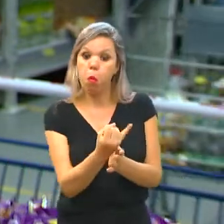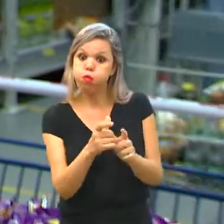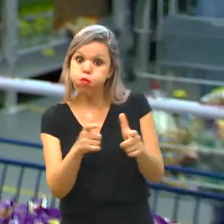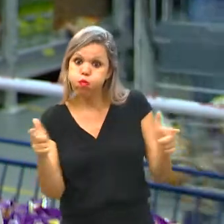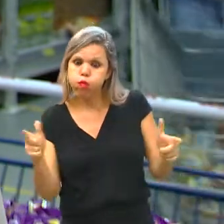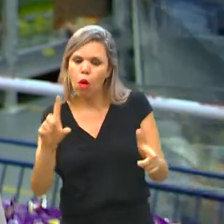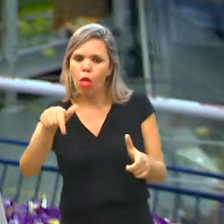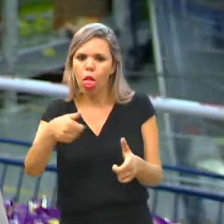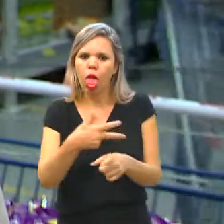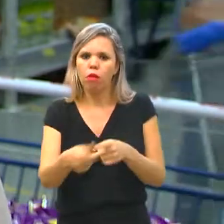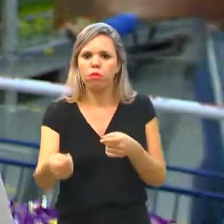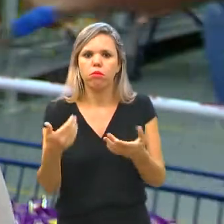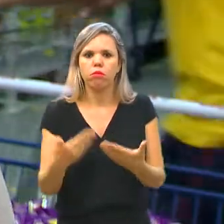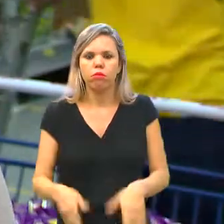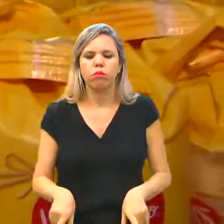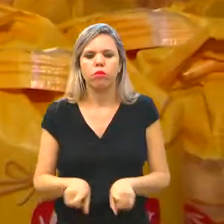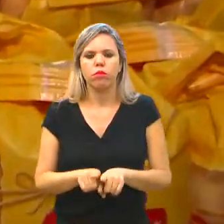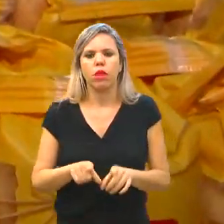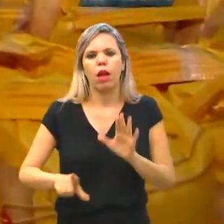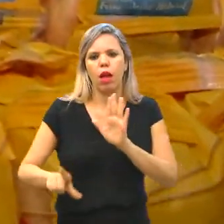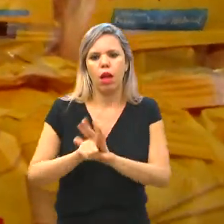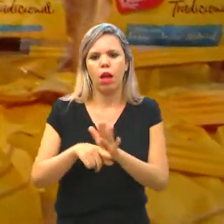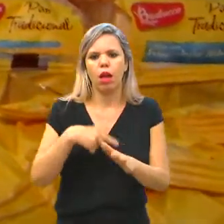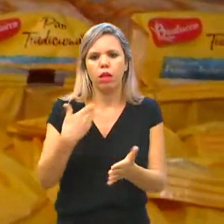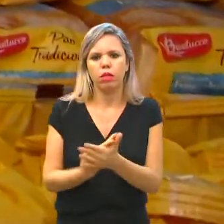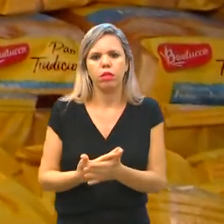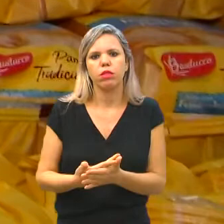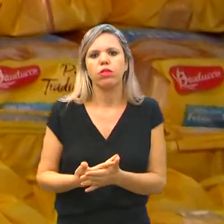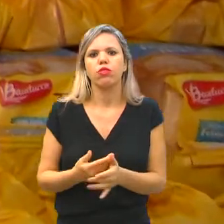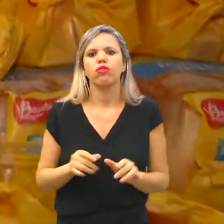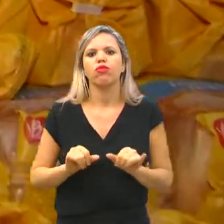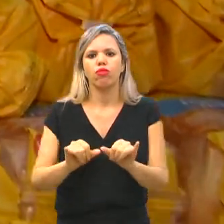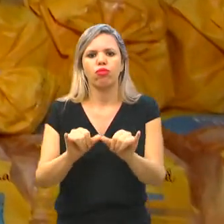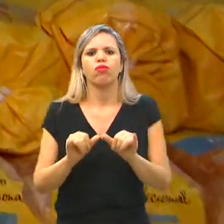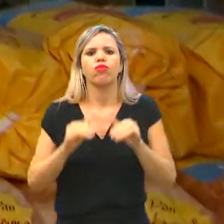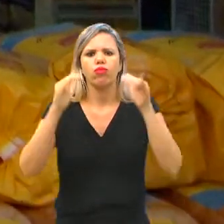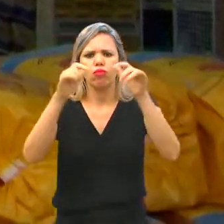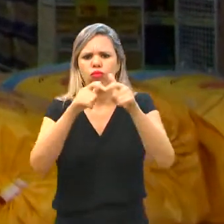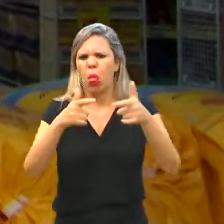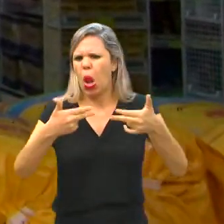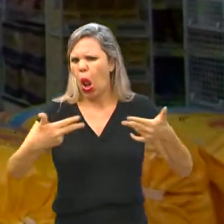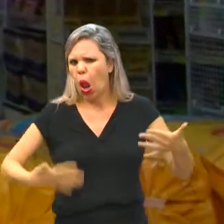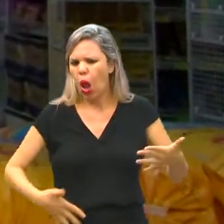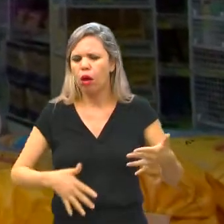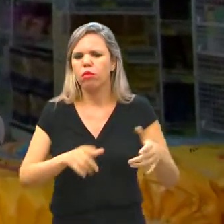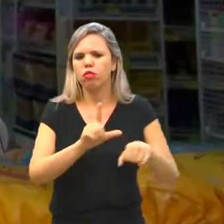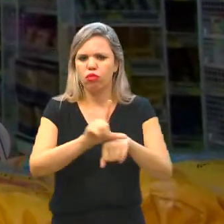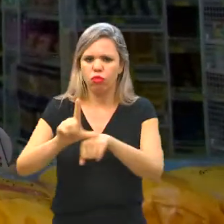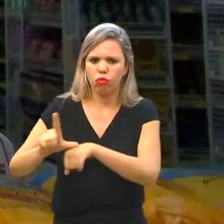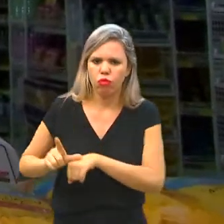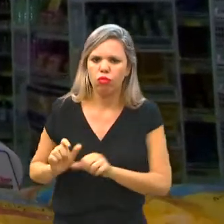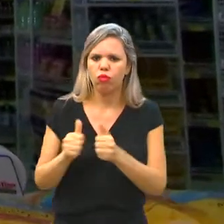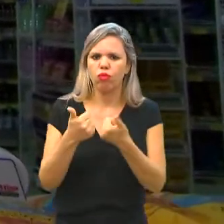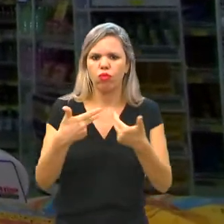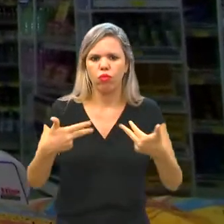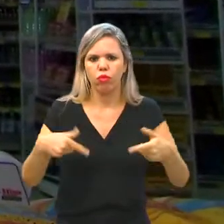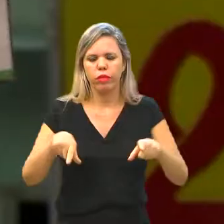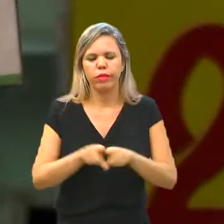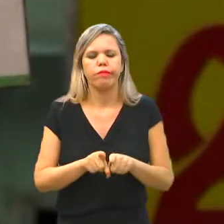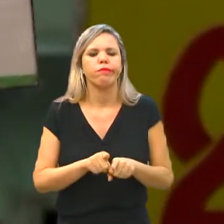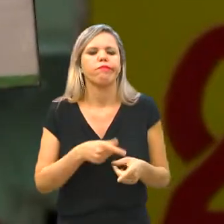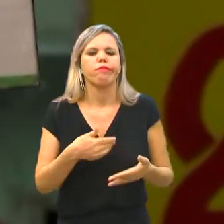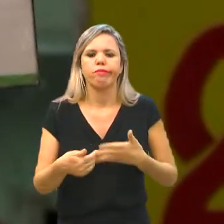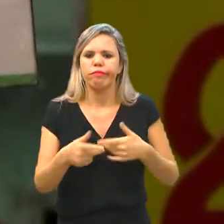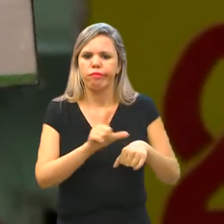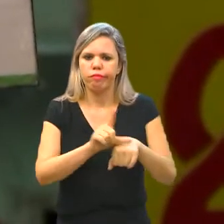grande quantidade e acabe o produto vencendo, né? A lei é válida para hipermercados, supermercados, mercearias, padarias